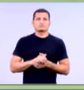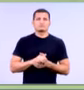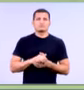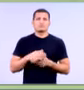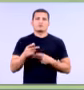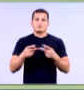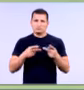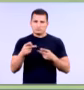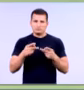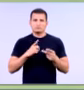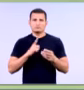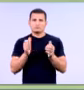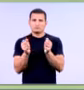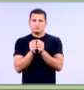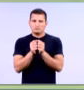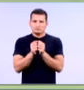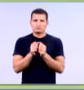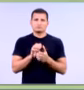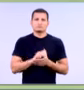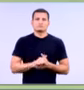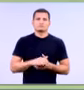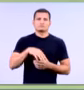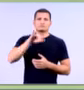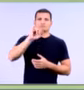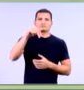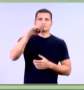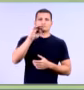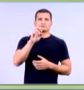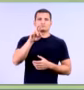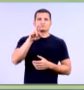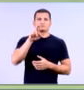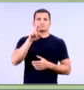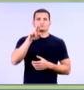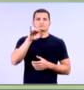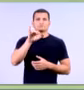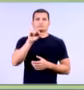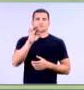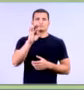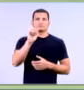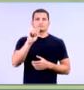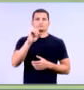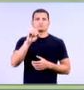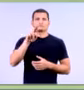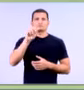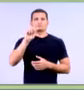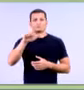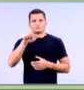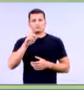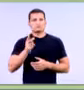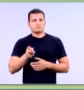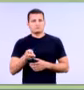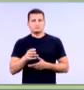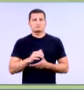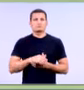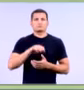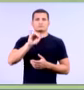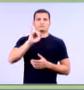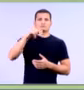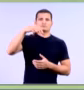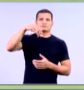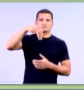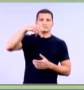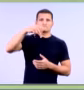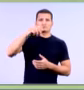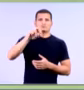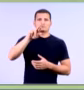fica tudo junto. Interestadual, a mesma coisa. Hiperativo também. Quando a palavra